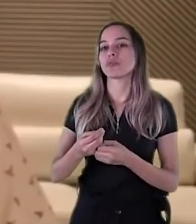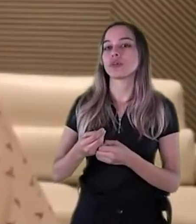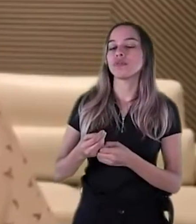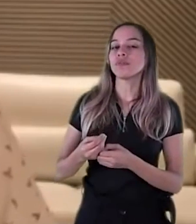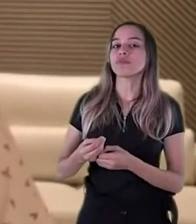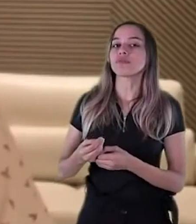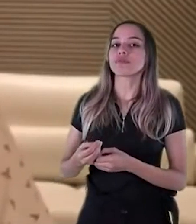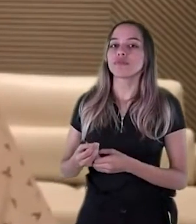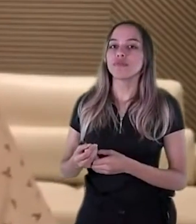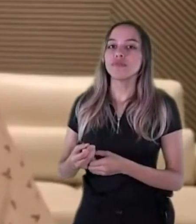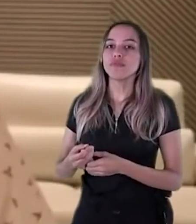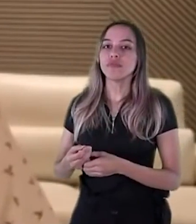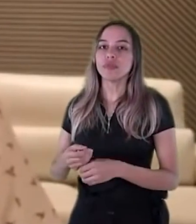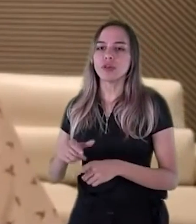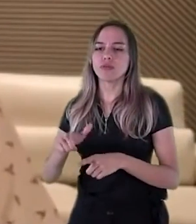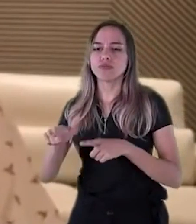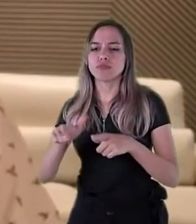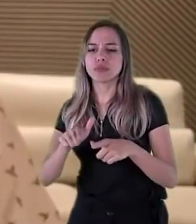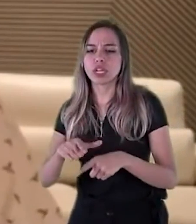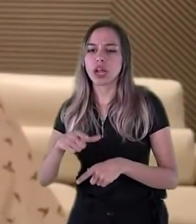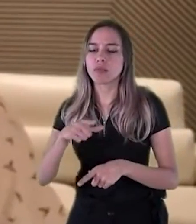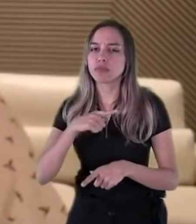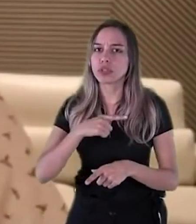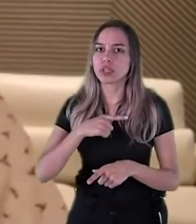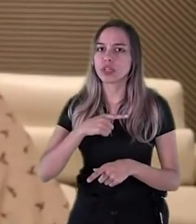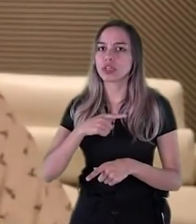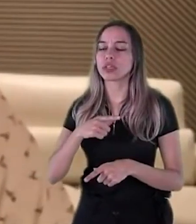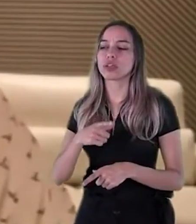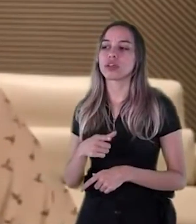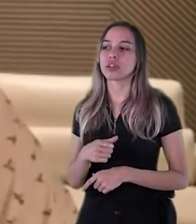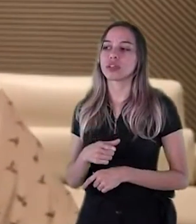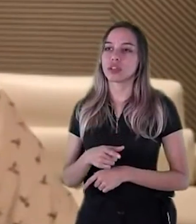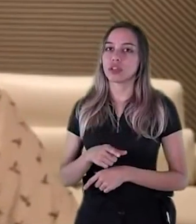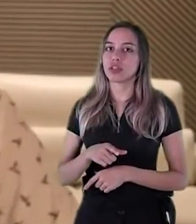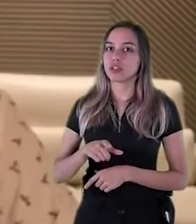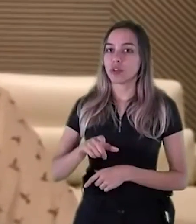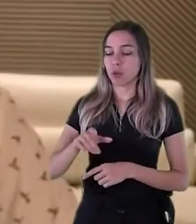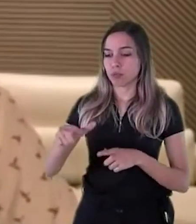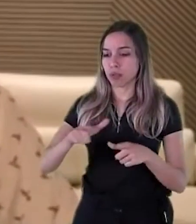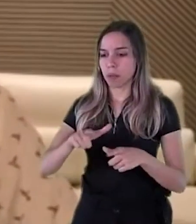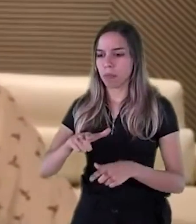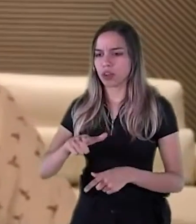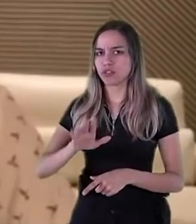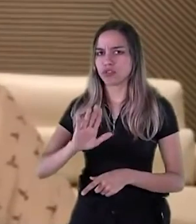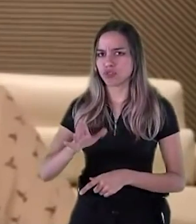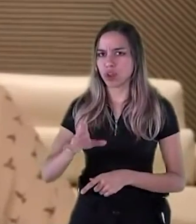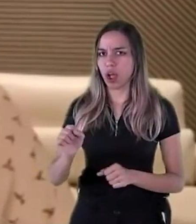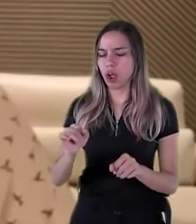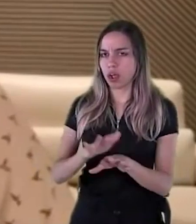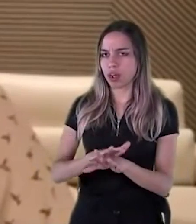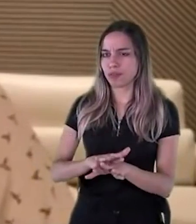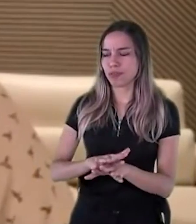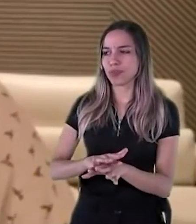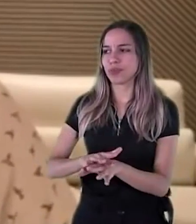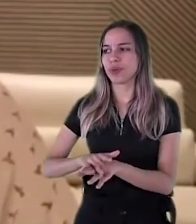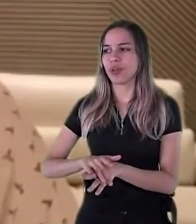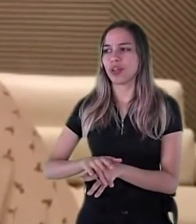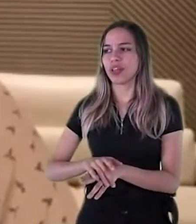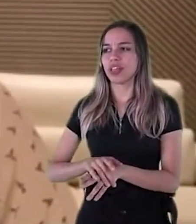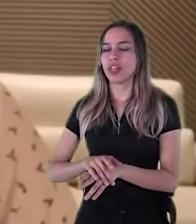Não tenho pressa com os livros, não. Está pronto. É um livro que faz uma reflexão sobre